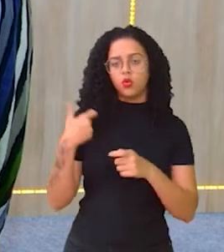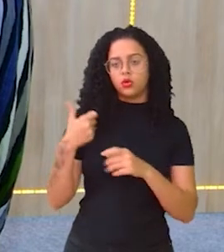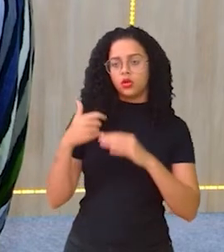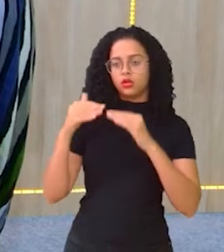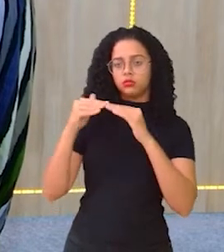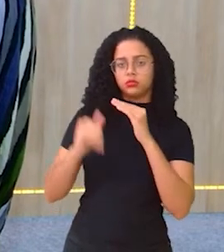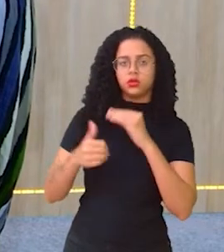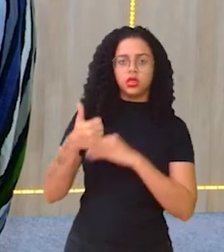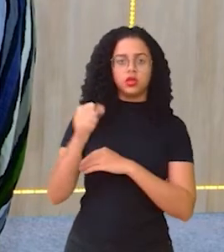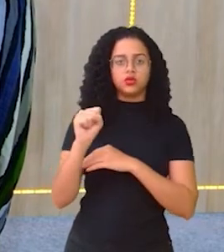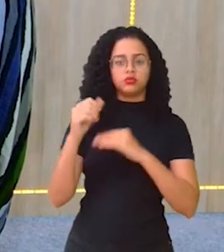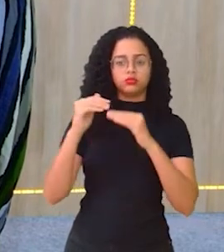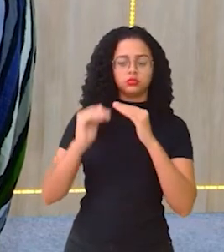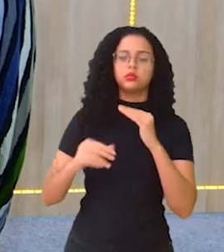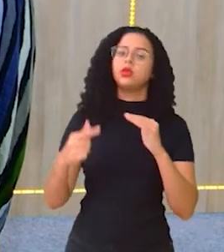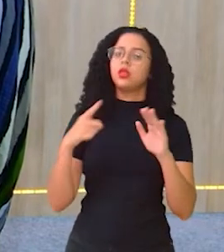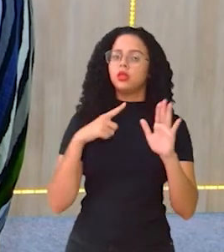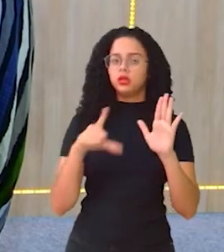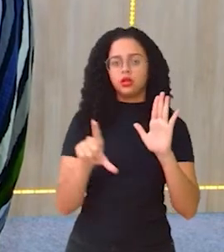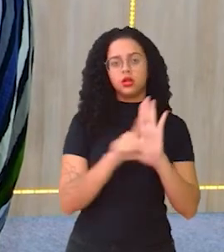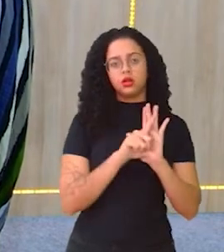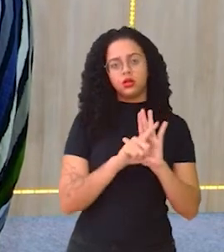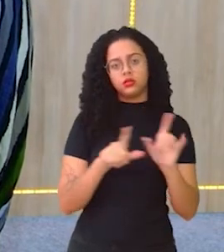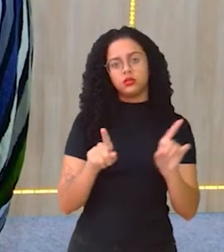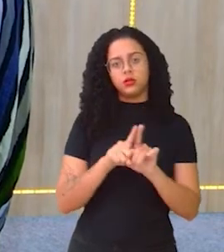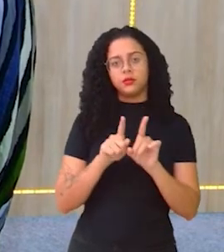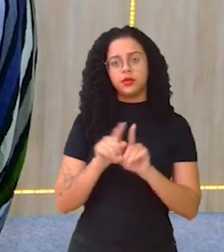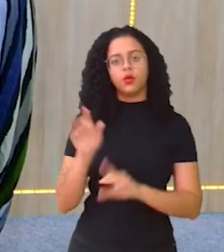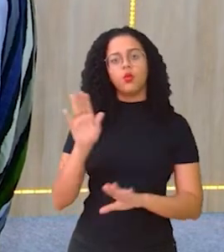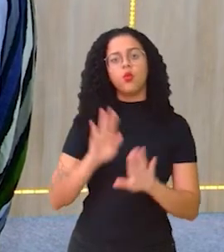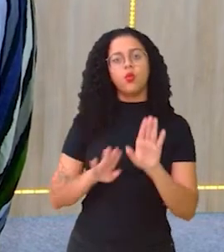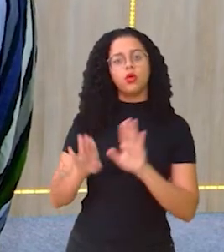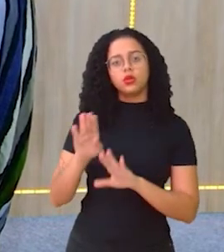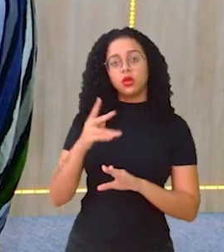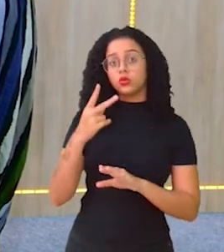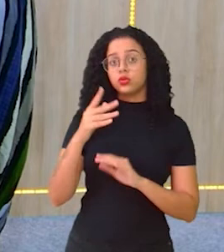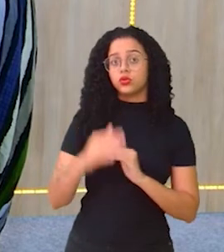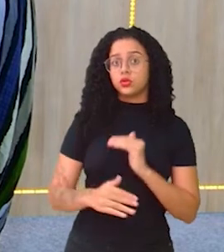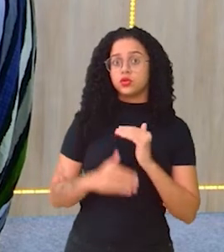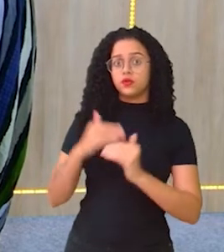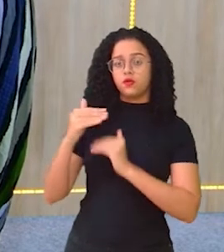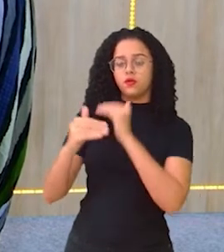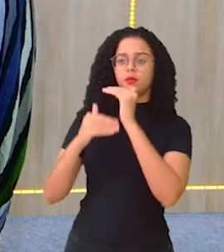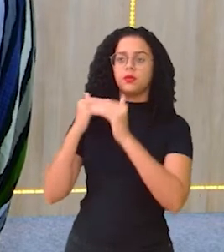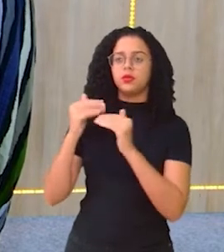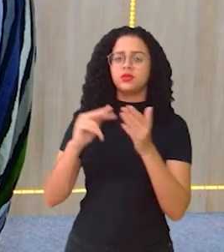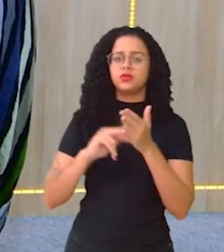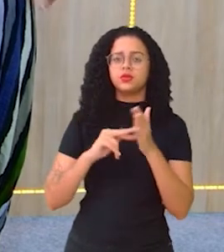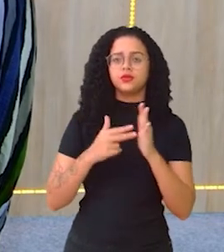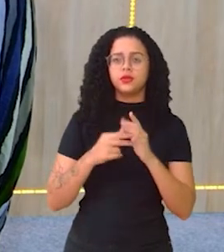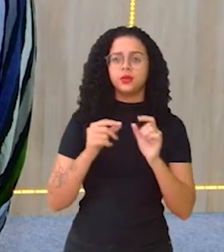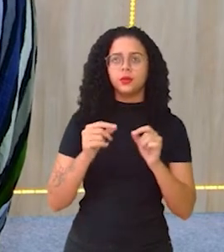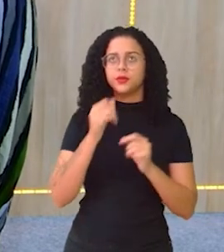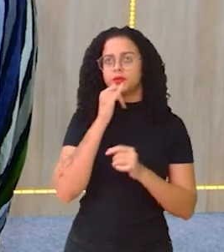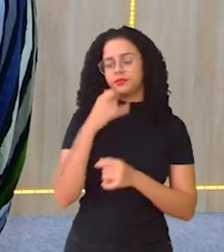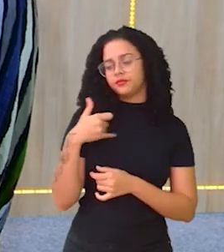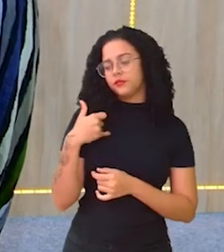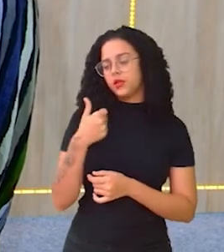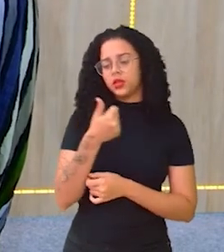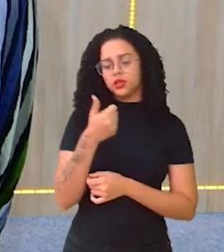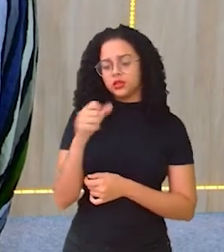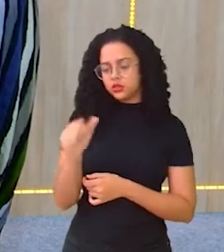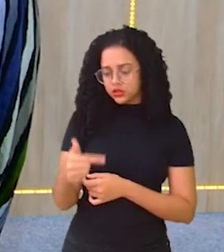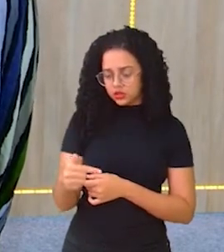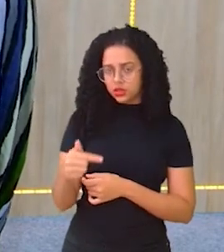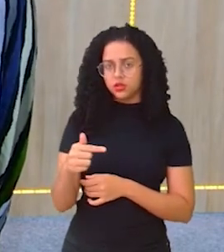uma questão de lei, isso é uma questão de cuidado com o seu desenvolvimento. Quer dizer, então, eu tenho 17 anos, com